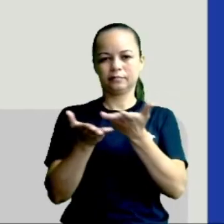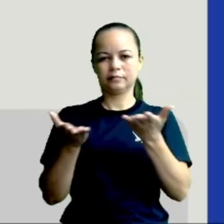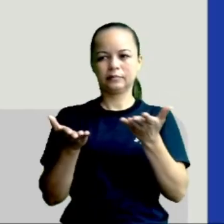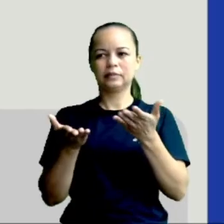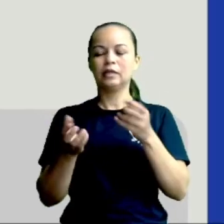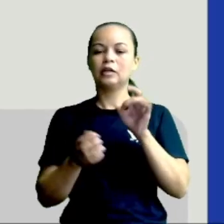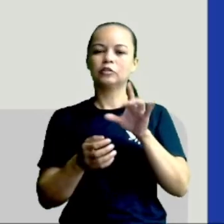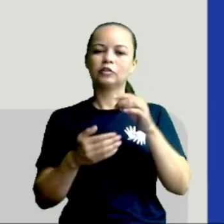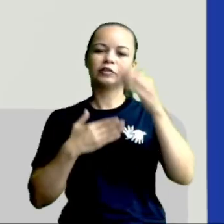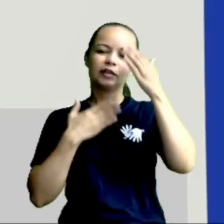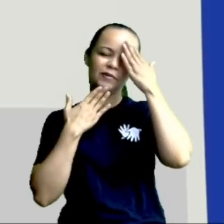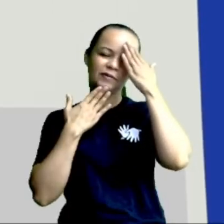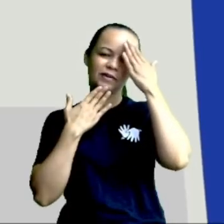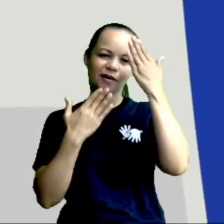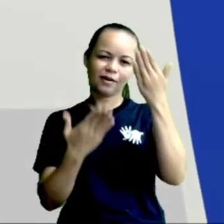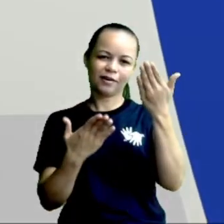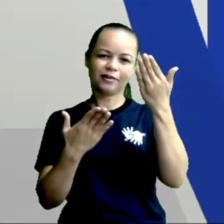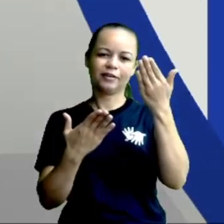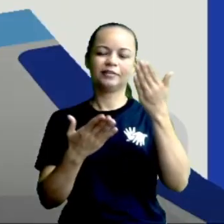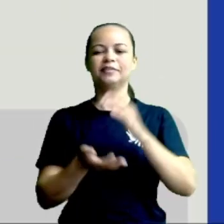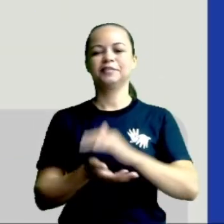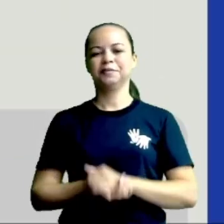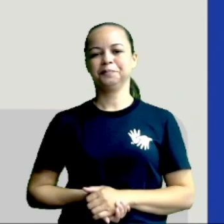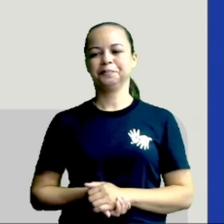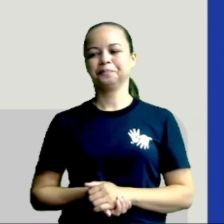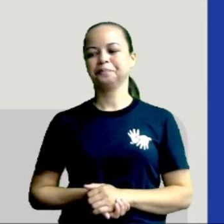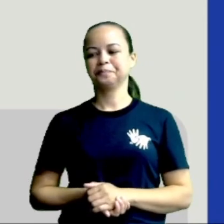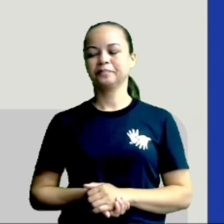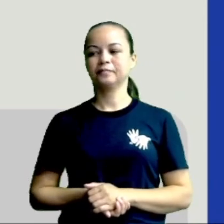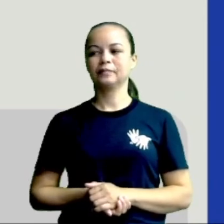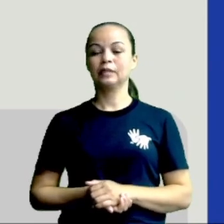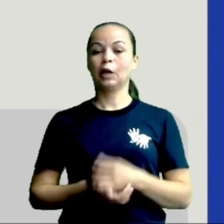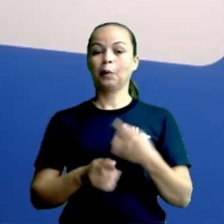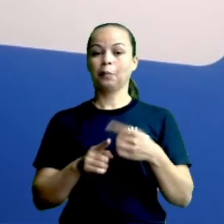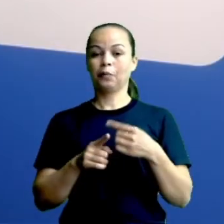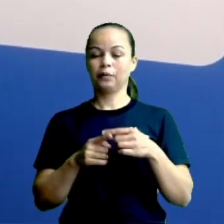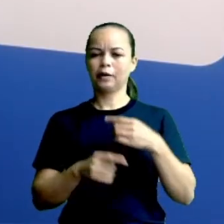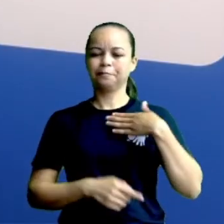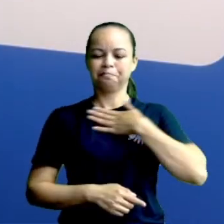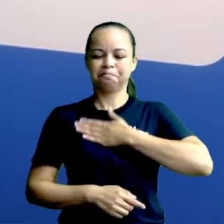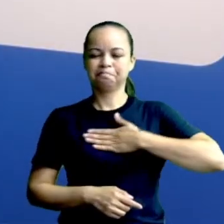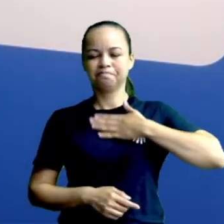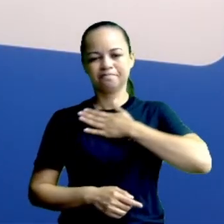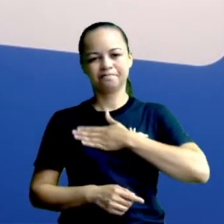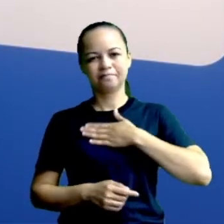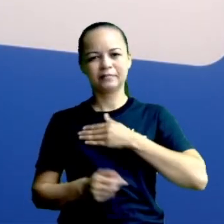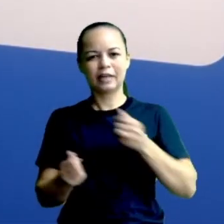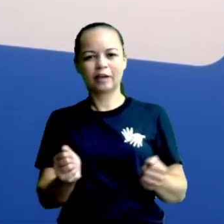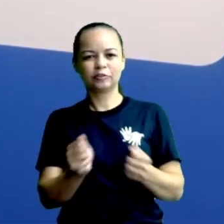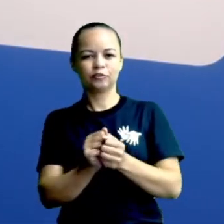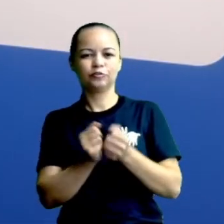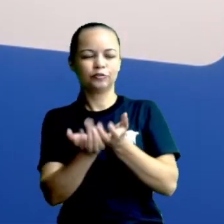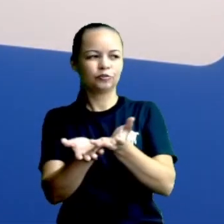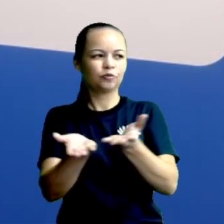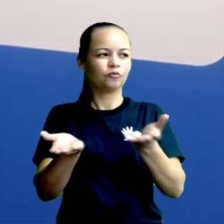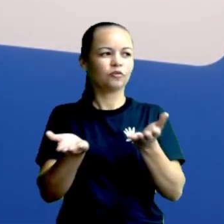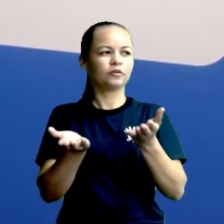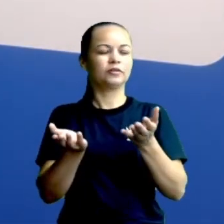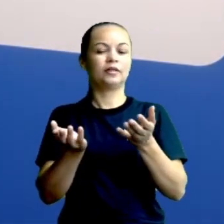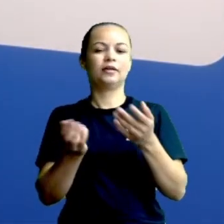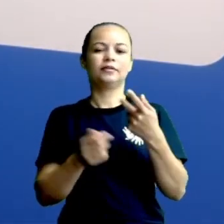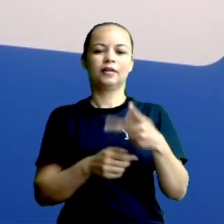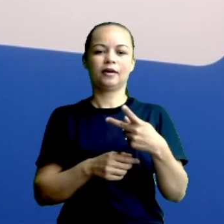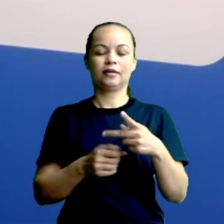e só tem lá a agradecer porque é muito gratificante está aqui toda